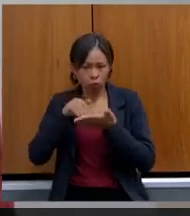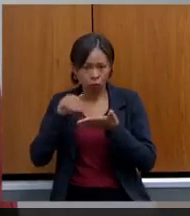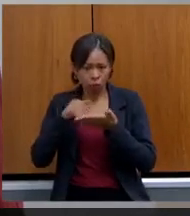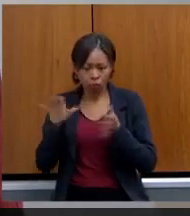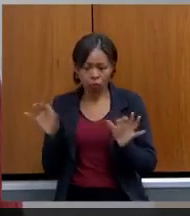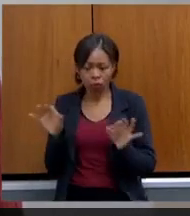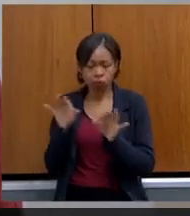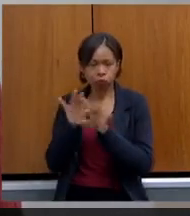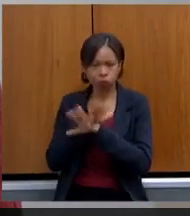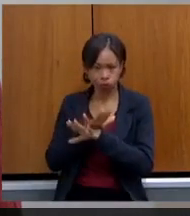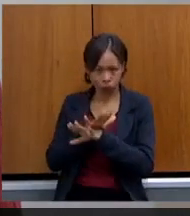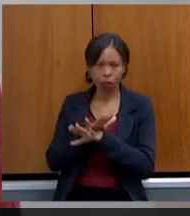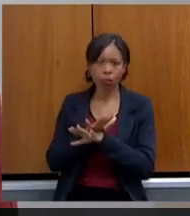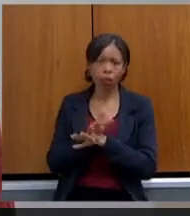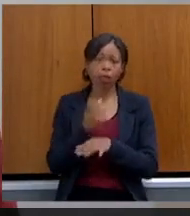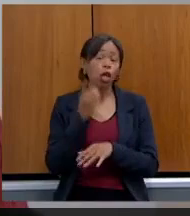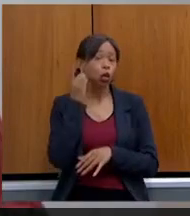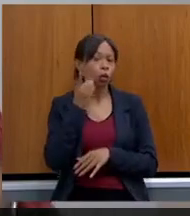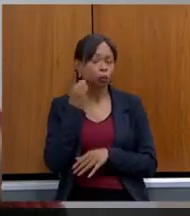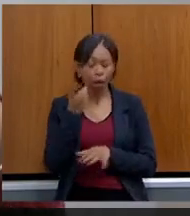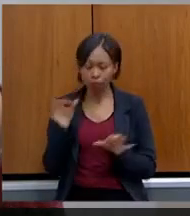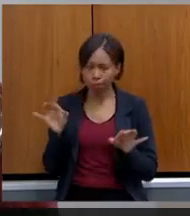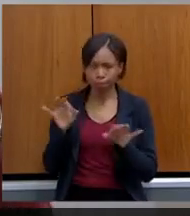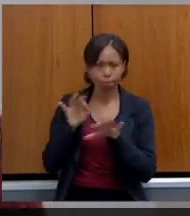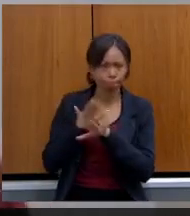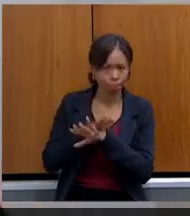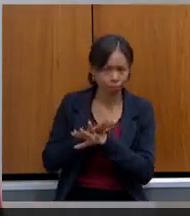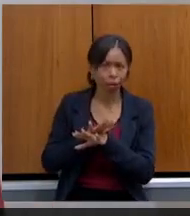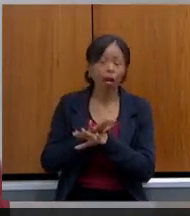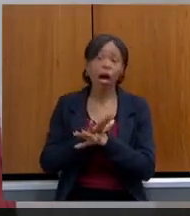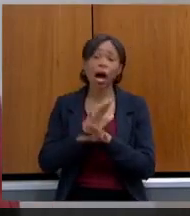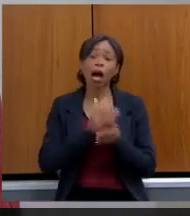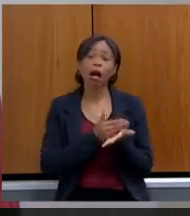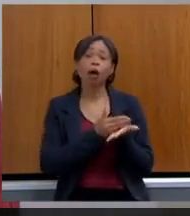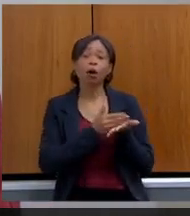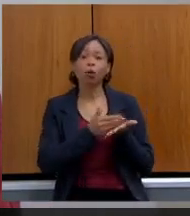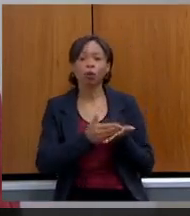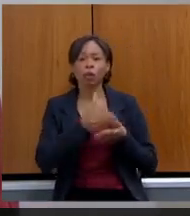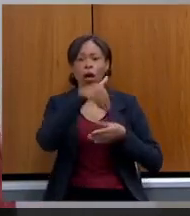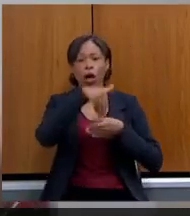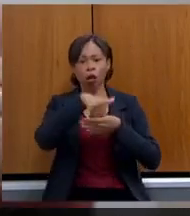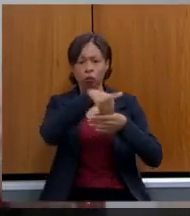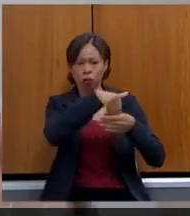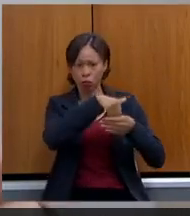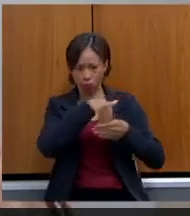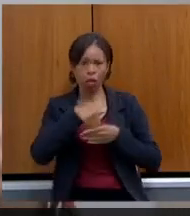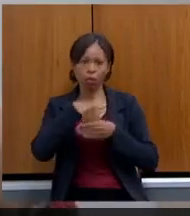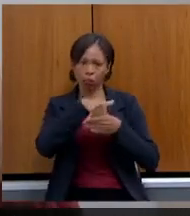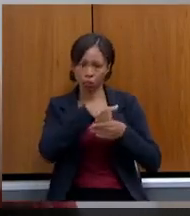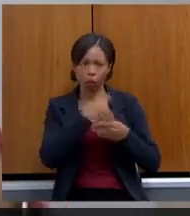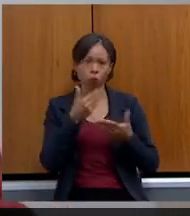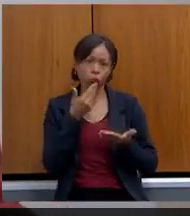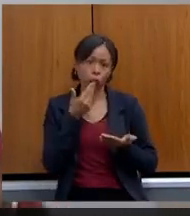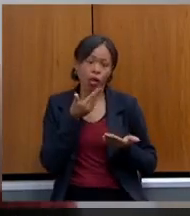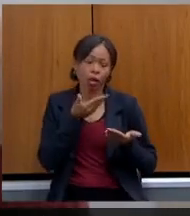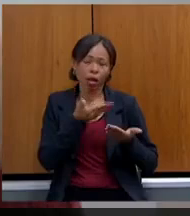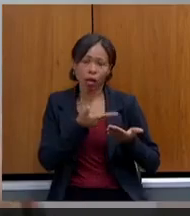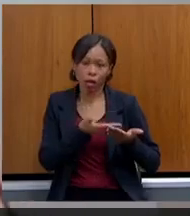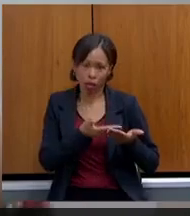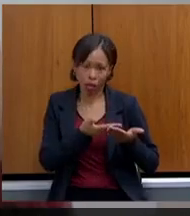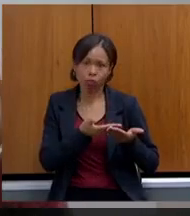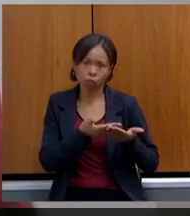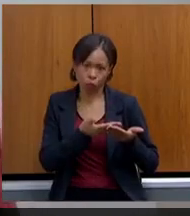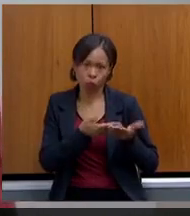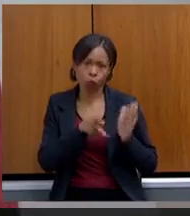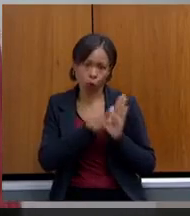e dos colegas parlamentares nós iniciaremos o processo de votação de requerimentos porque a os requerimentos